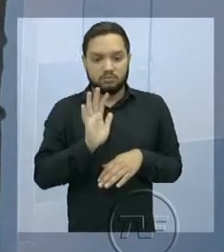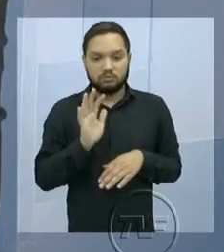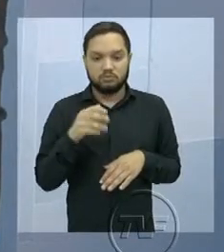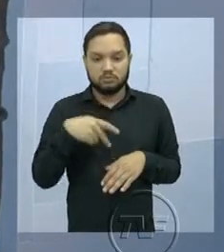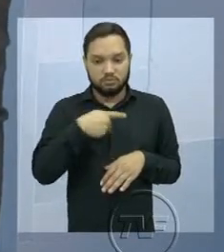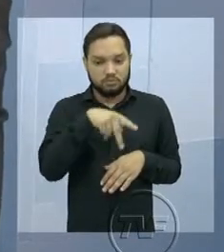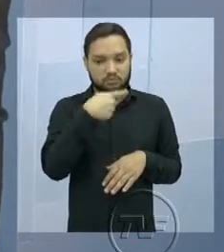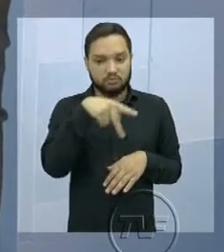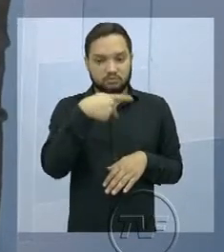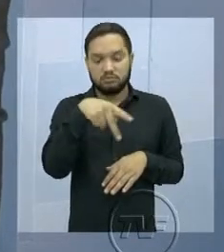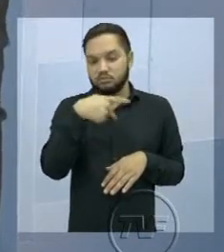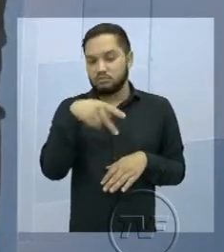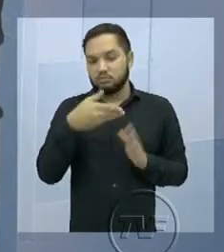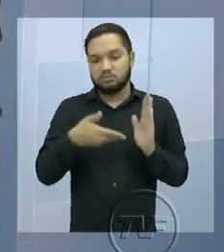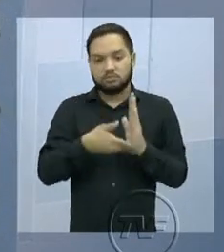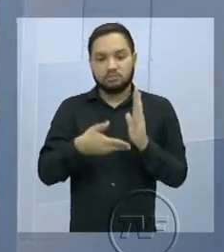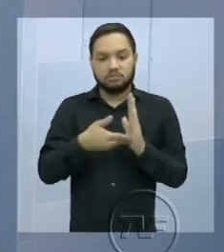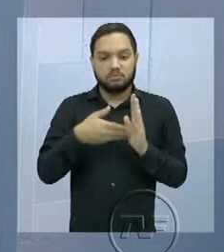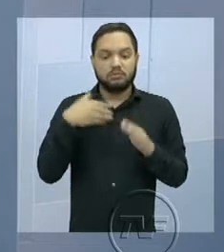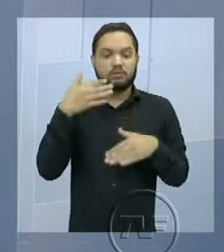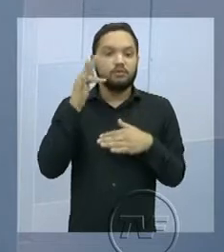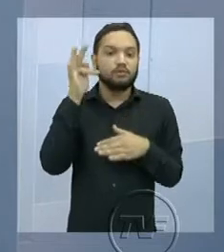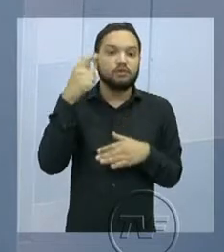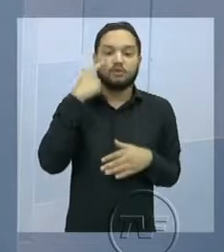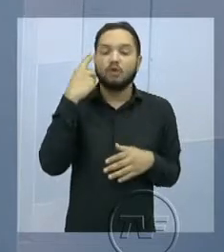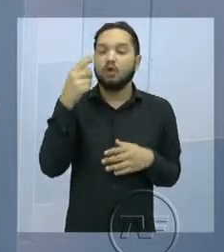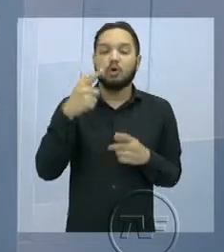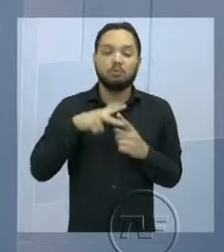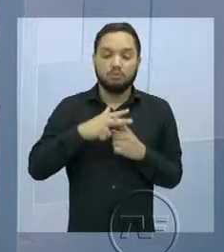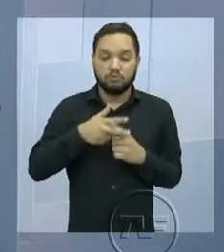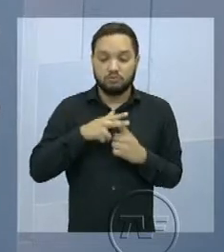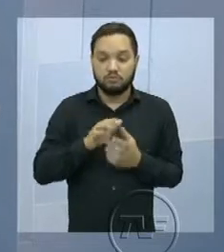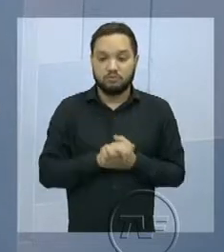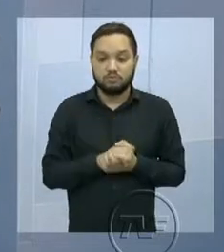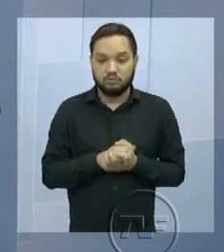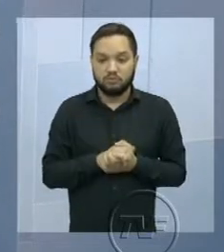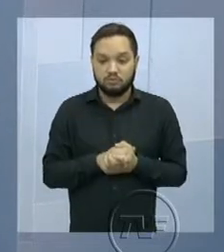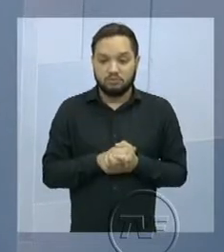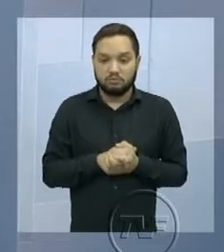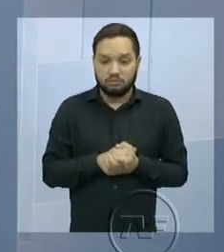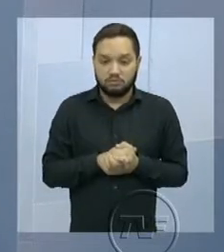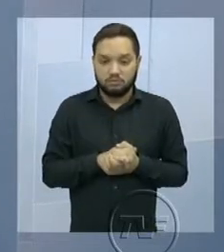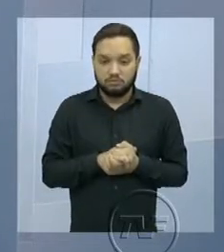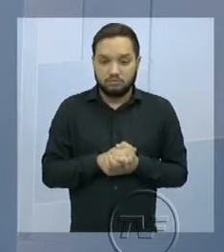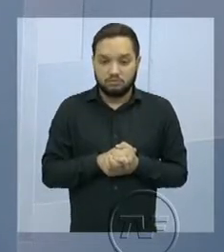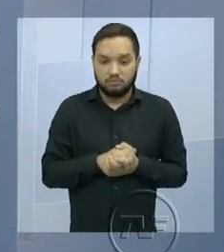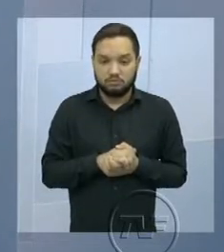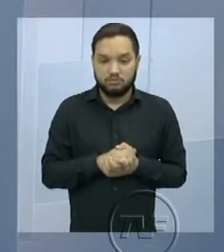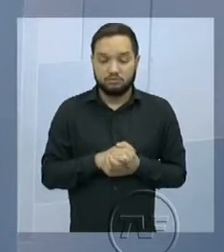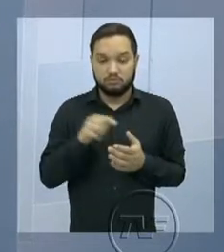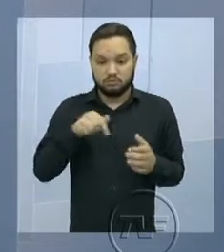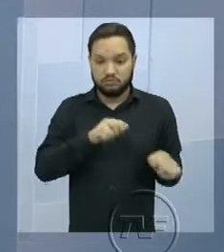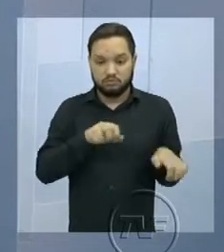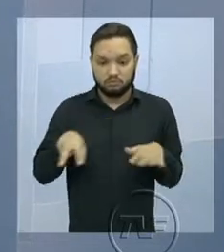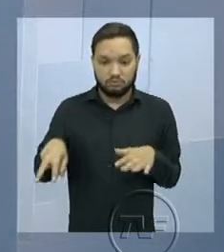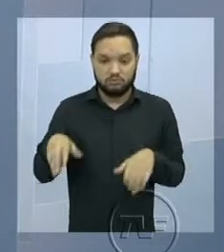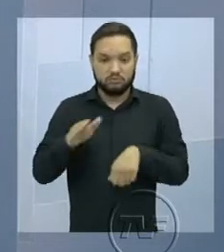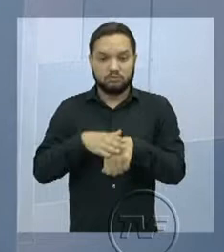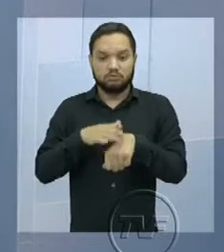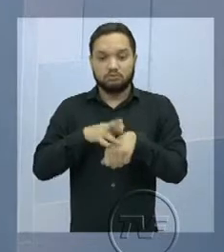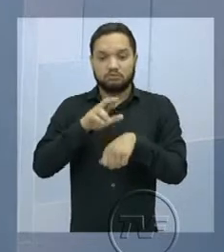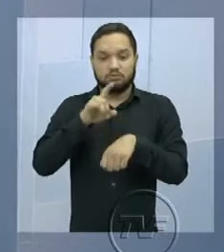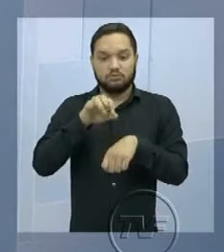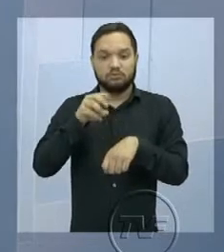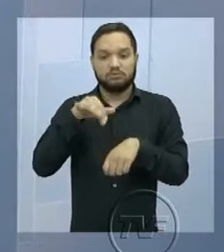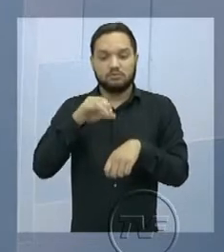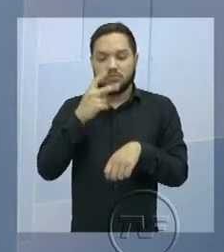da Câmara e lá na frente a gente vai ver como é que pode reajustar. E aí ficou com a economia. Nessa semana, o próprio Rodrigo Maia já